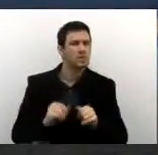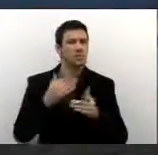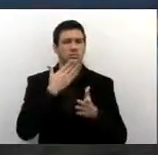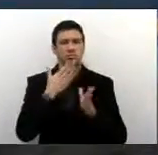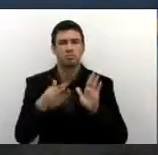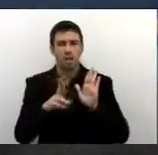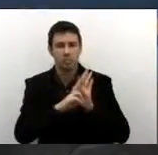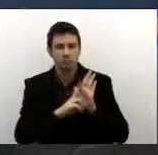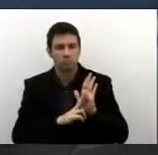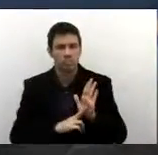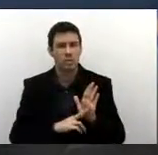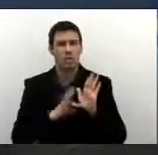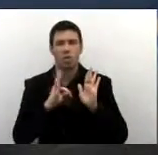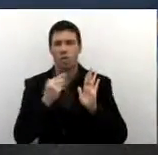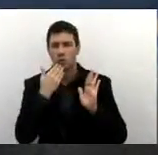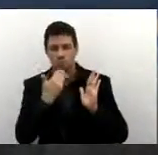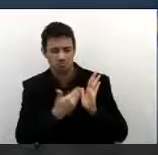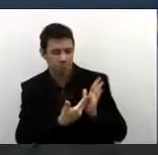que nós recebemos.